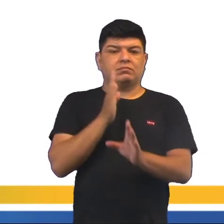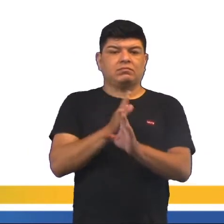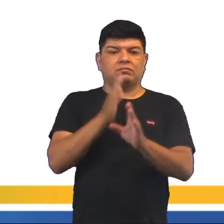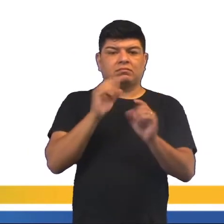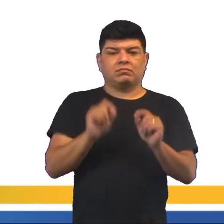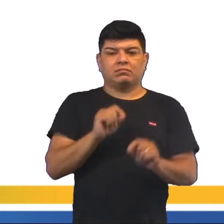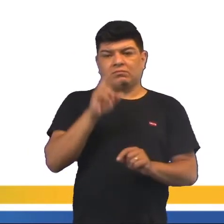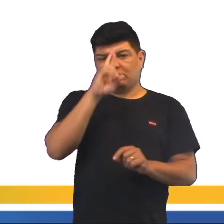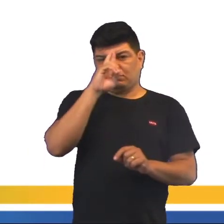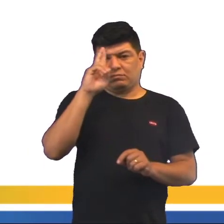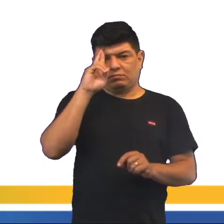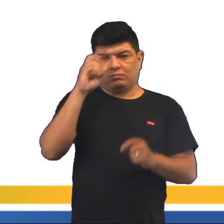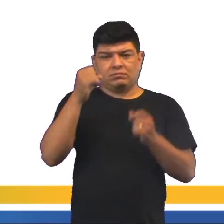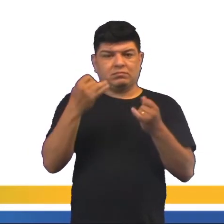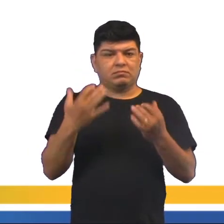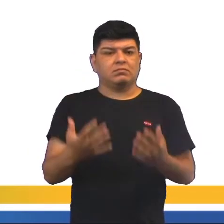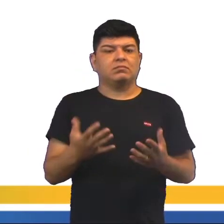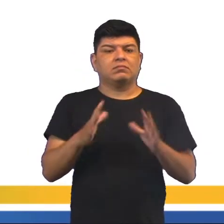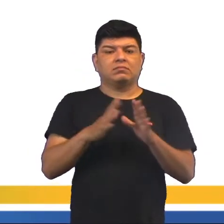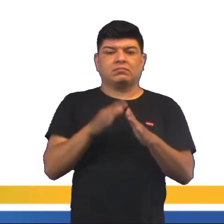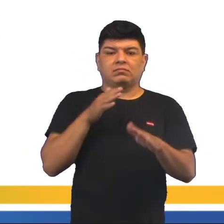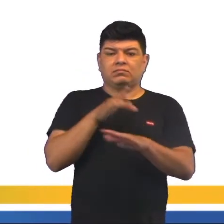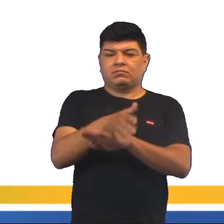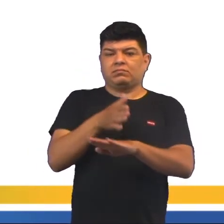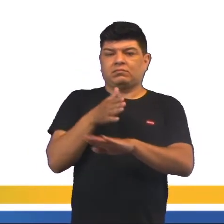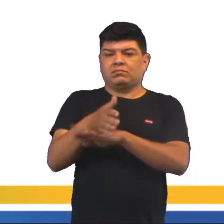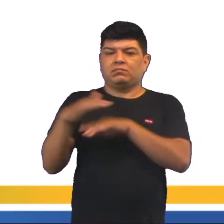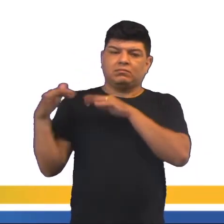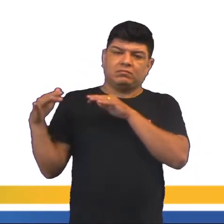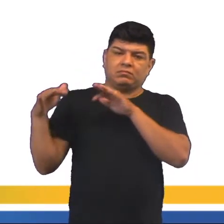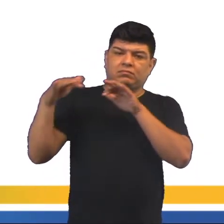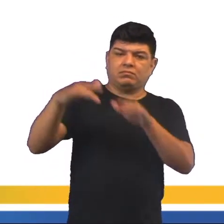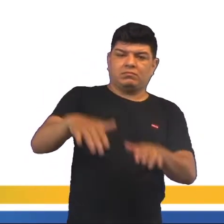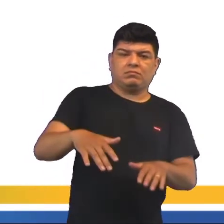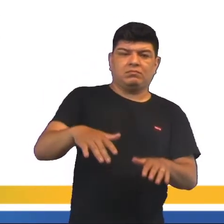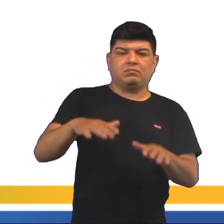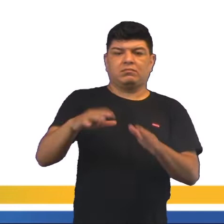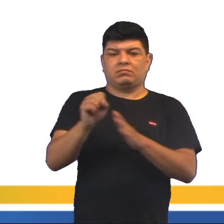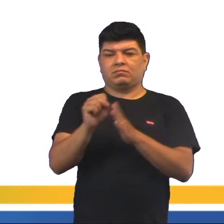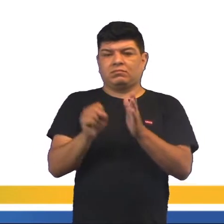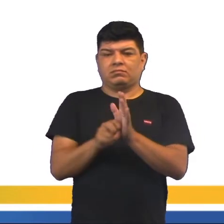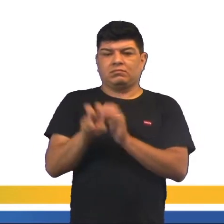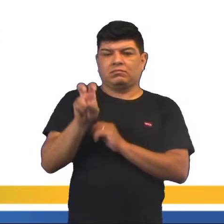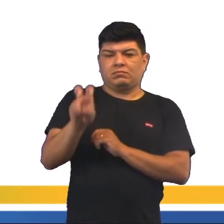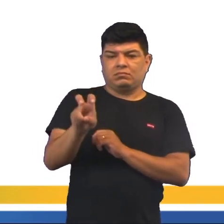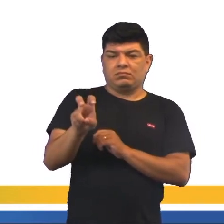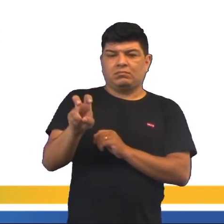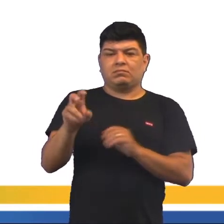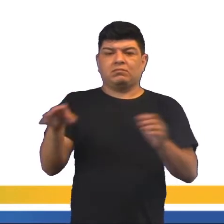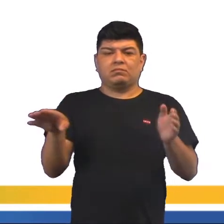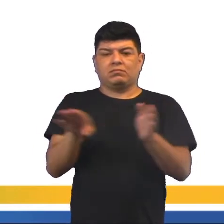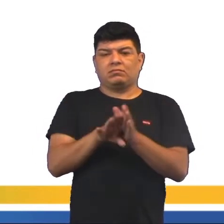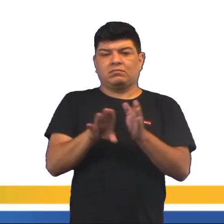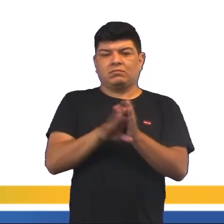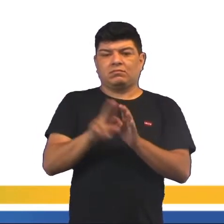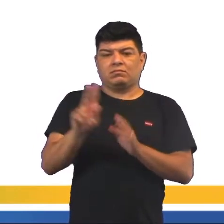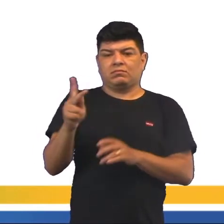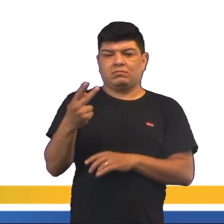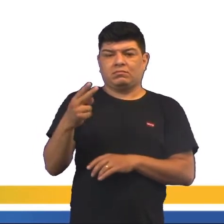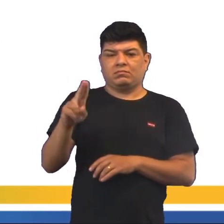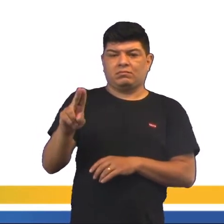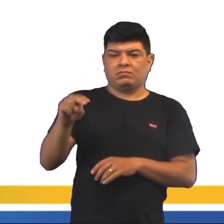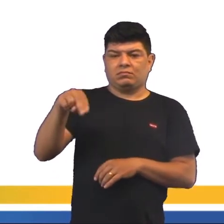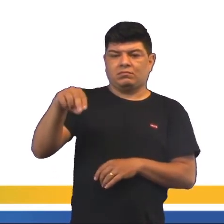O principal motivo levantado pelos historiadores para explicar a grande migração germânica do século V foi a chegada